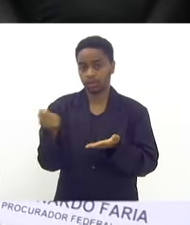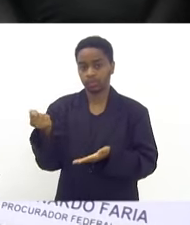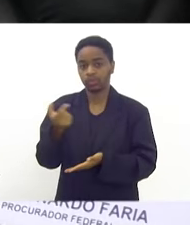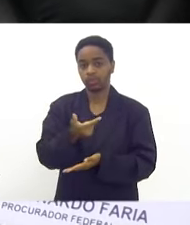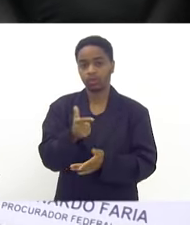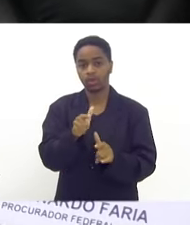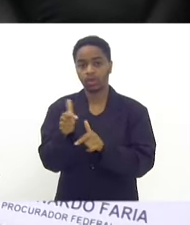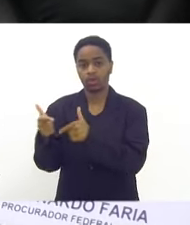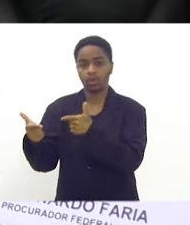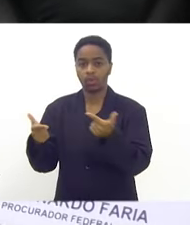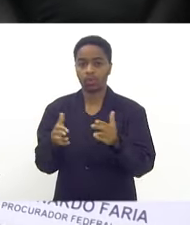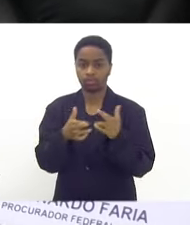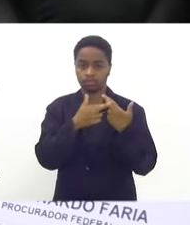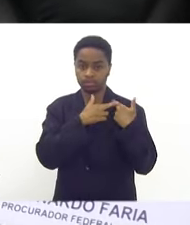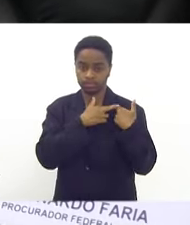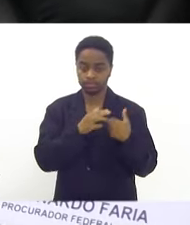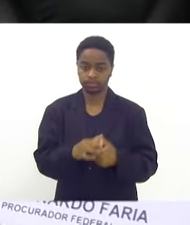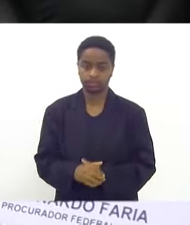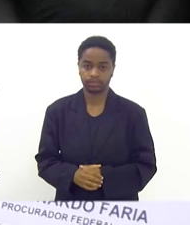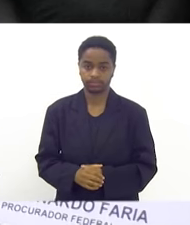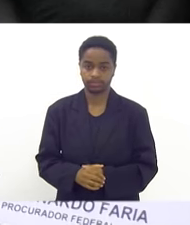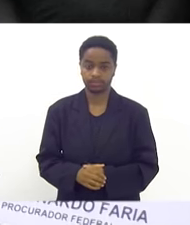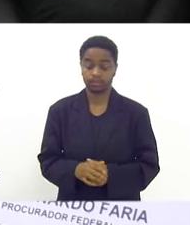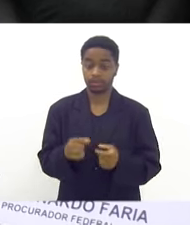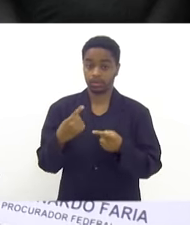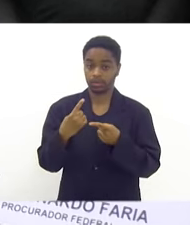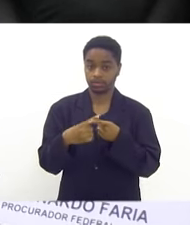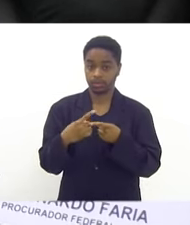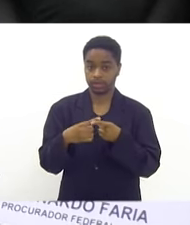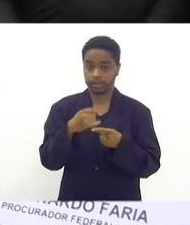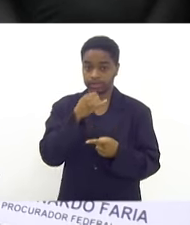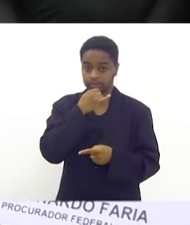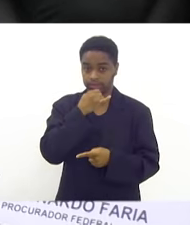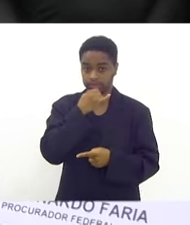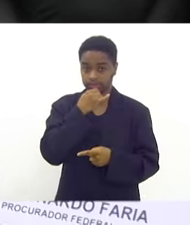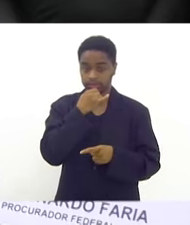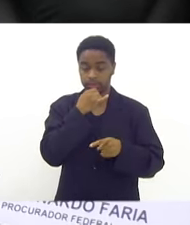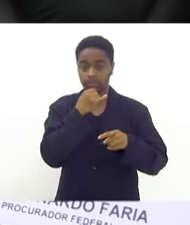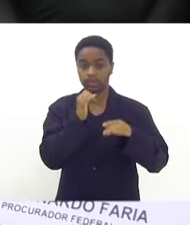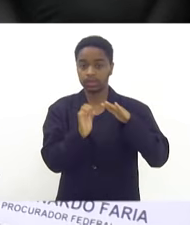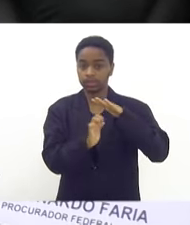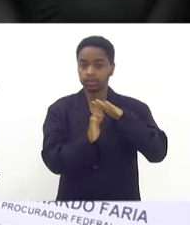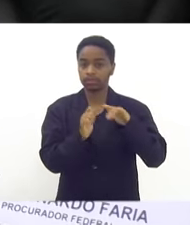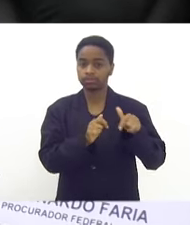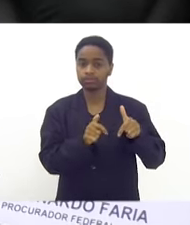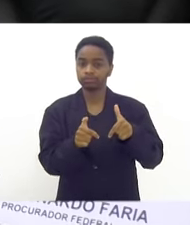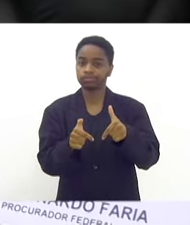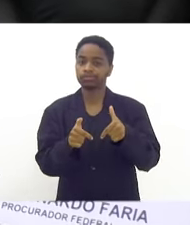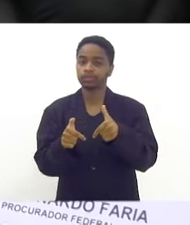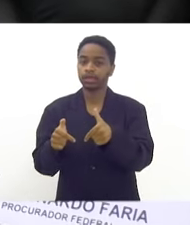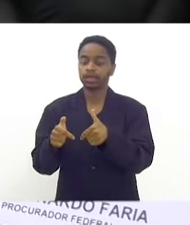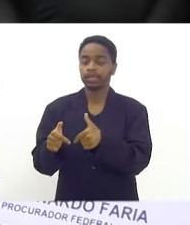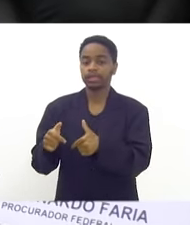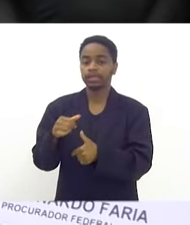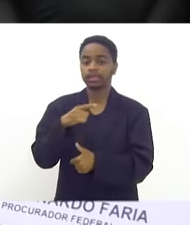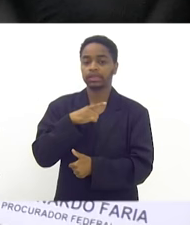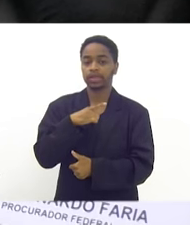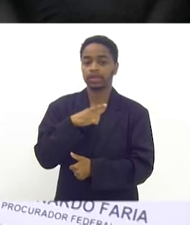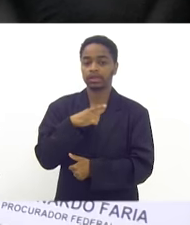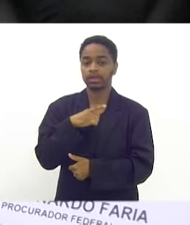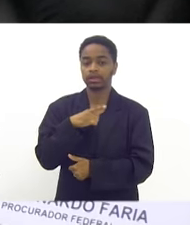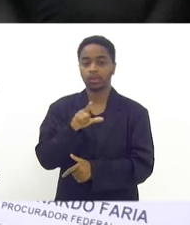demais competências porque Empreendimentos por exemplo lineares que são Empreendimentos que ultrapassam mais de um estado